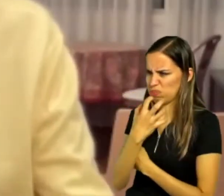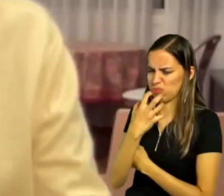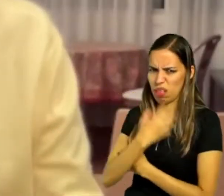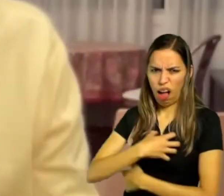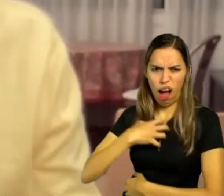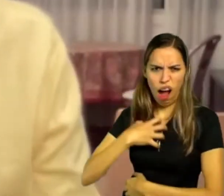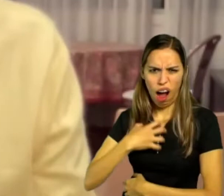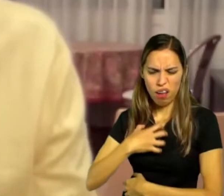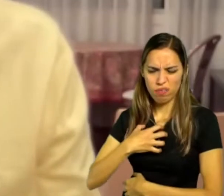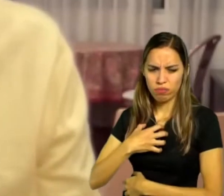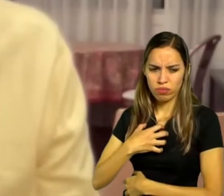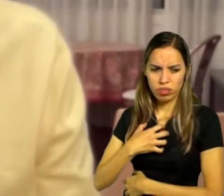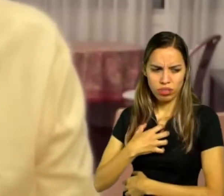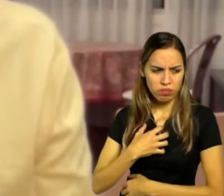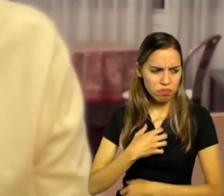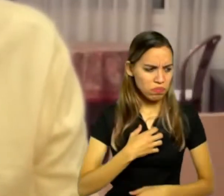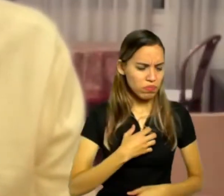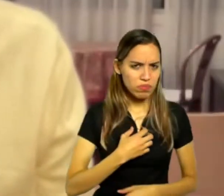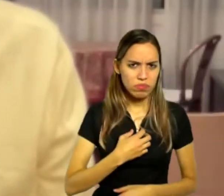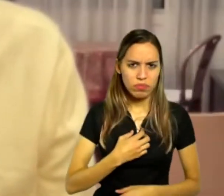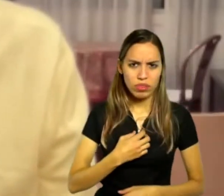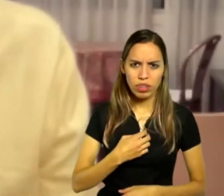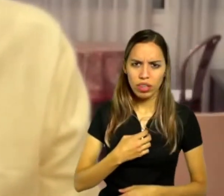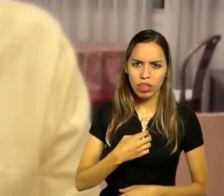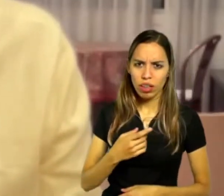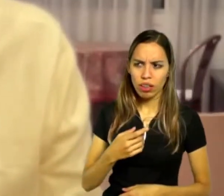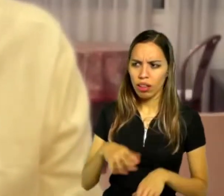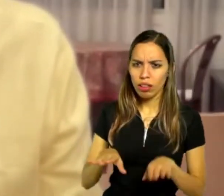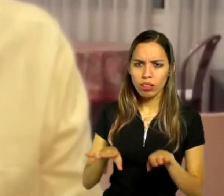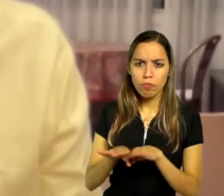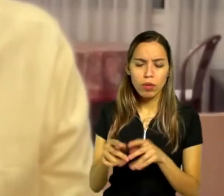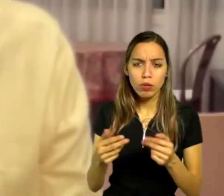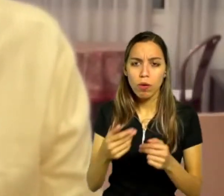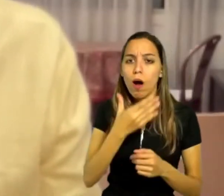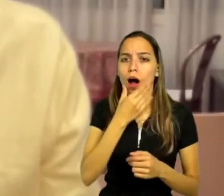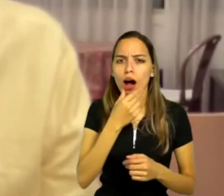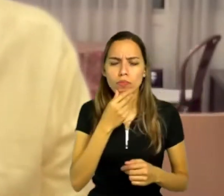nós não entendemos o que as mulheres passam na vida. Olha,